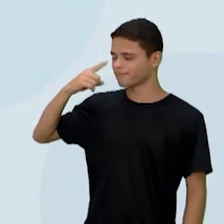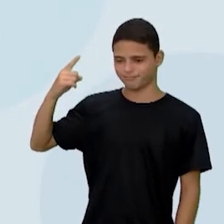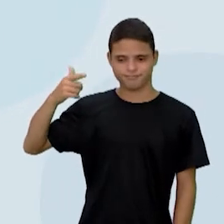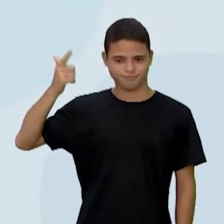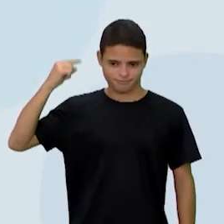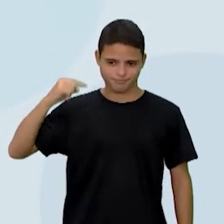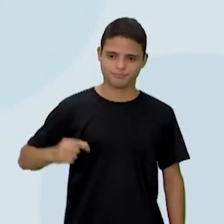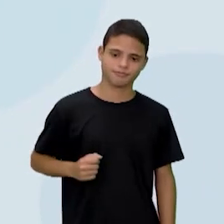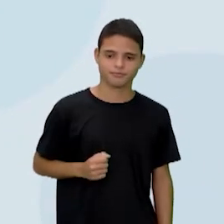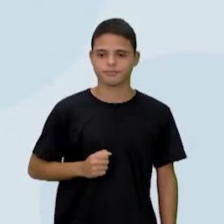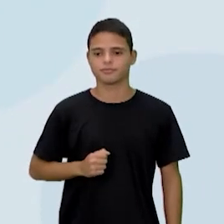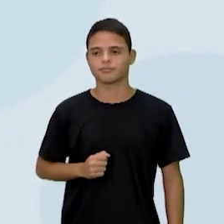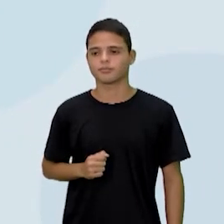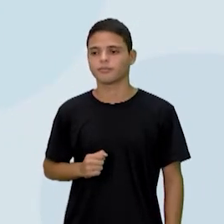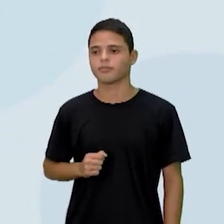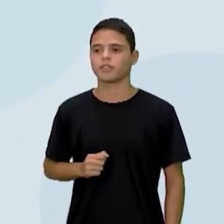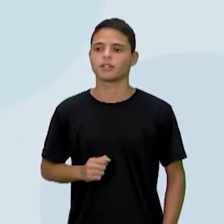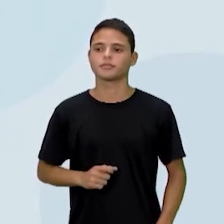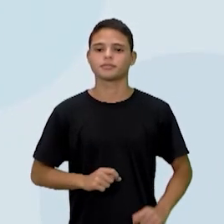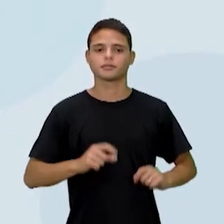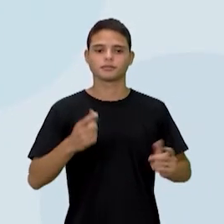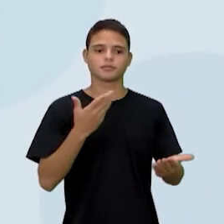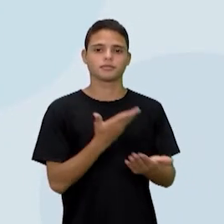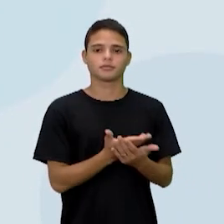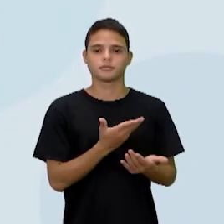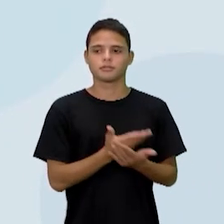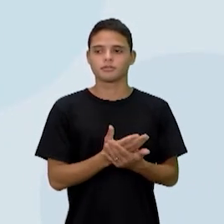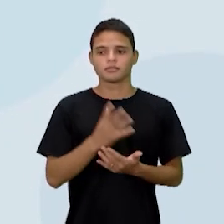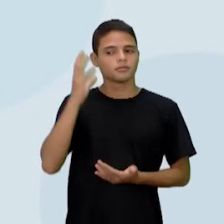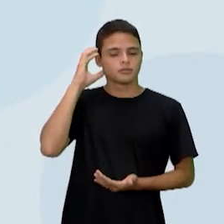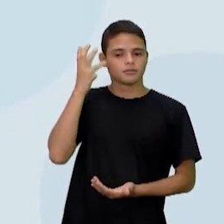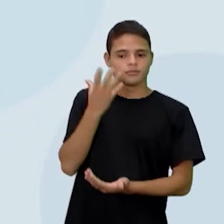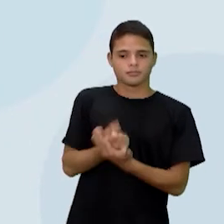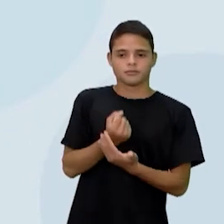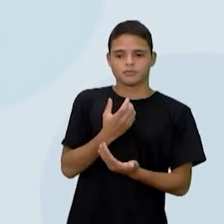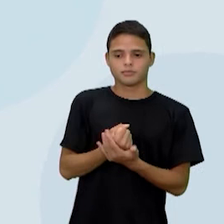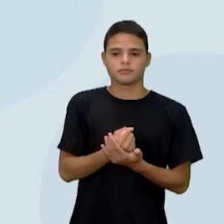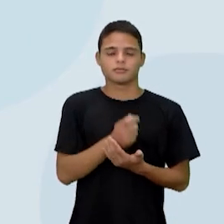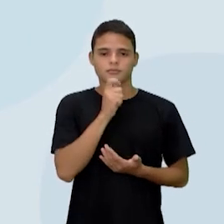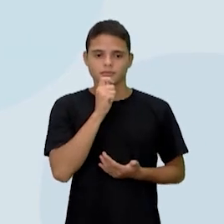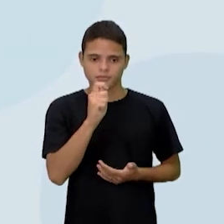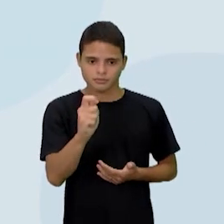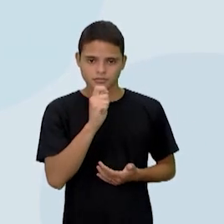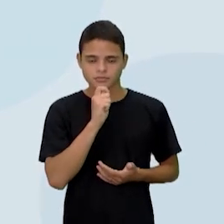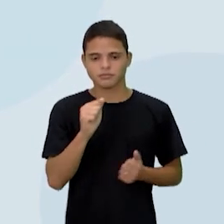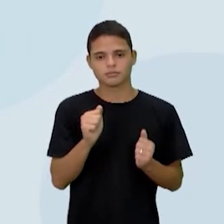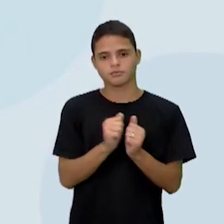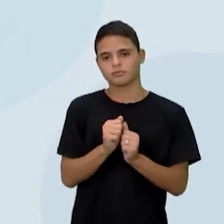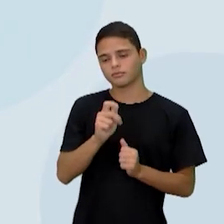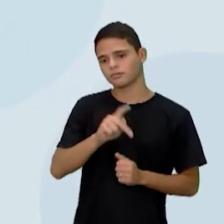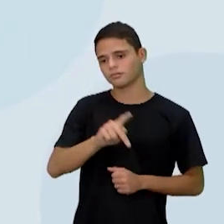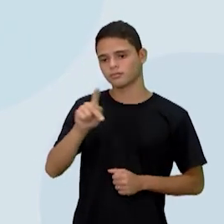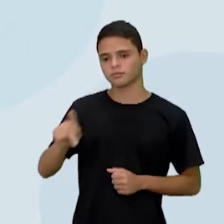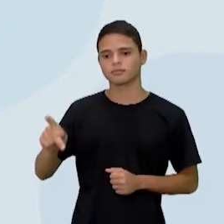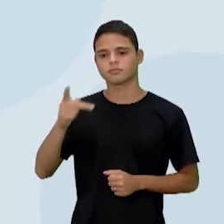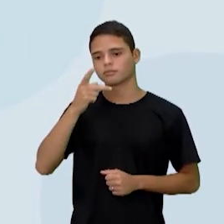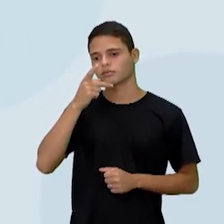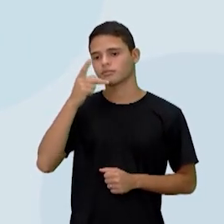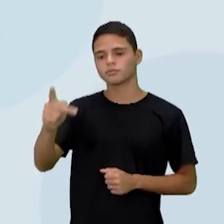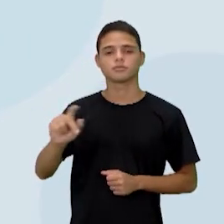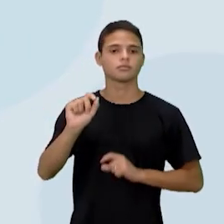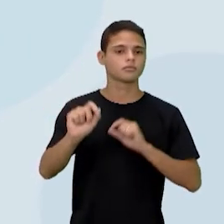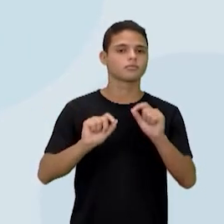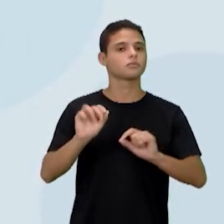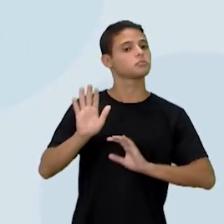ó. Eu trouxe para aula um podcast, né? Uma entrevista com uma professora, falando sobre essa questão do perigo